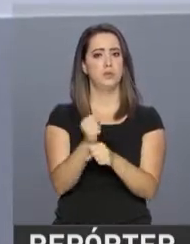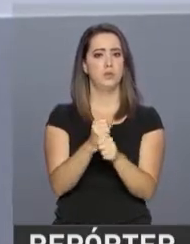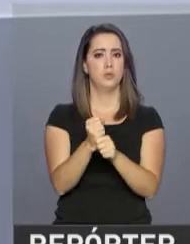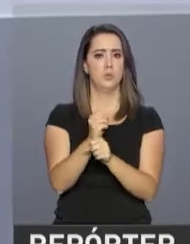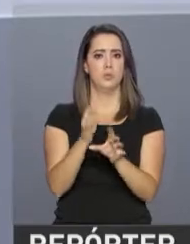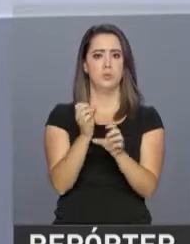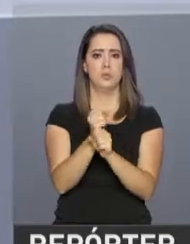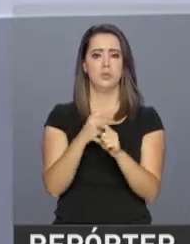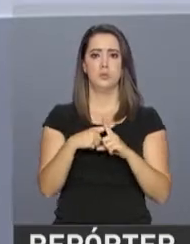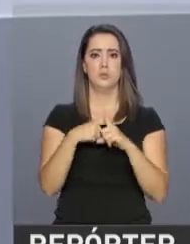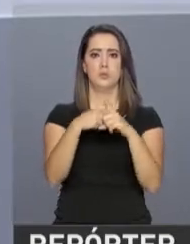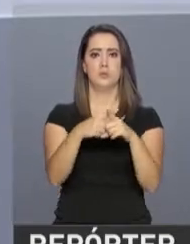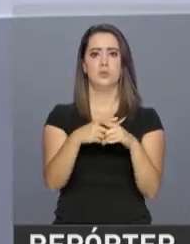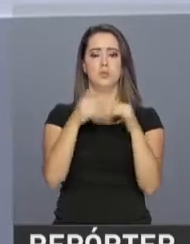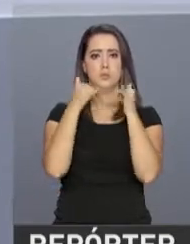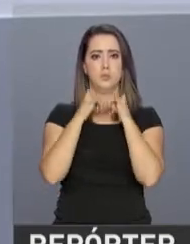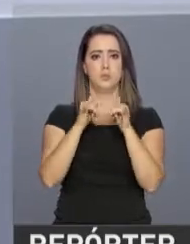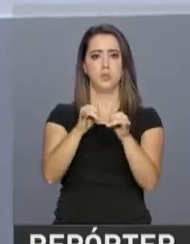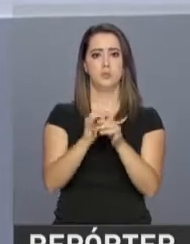positivo no campo energético.